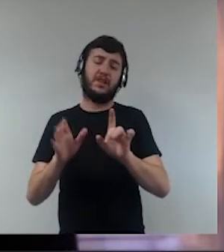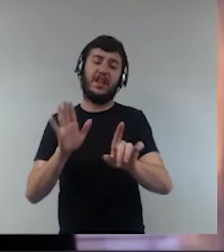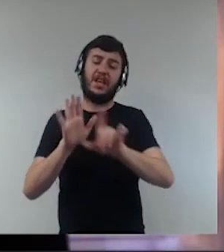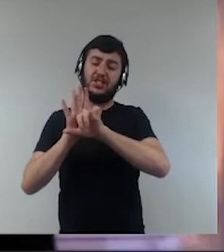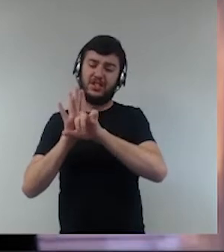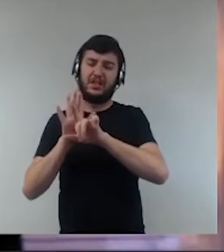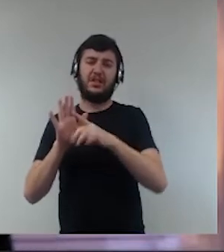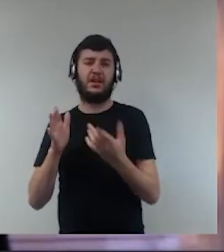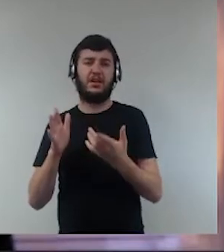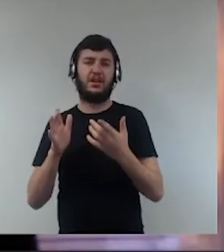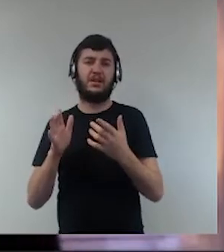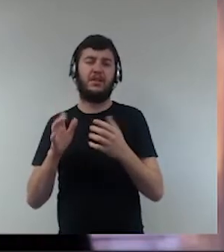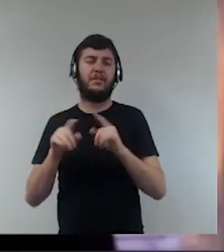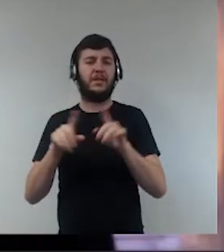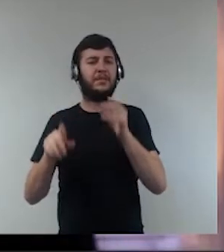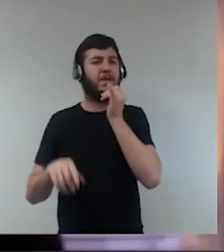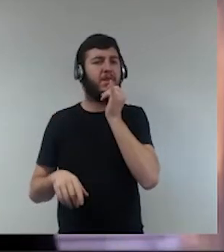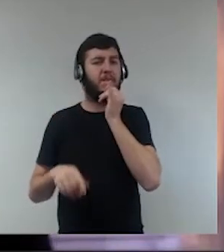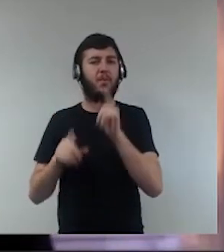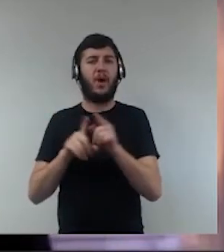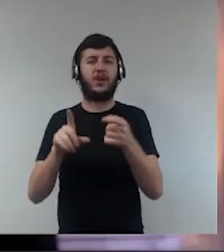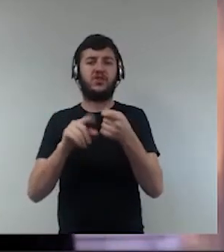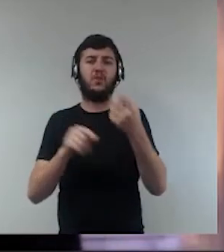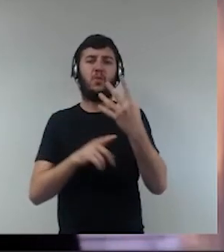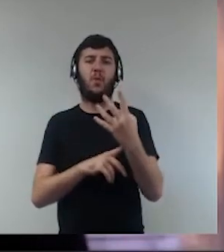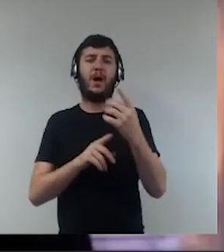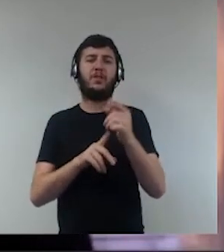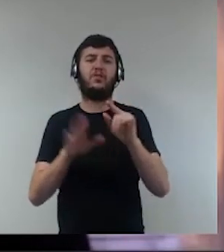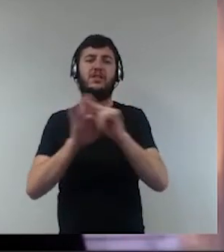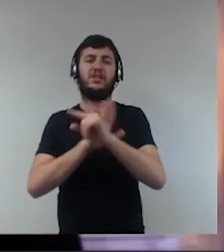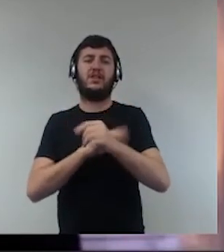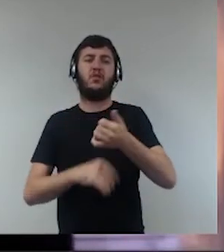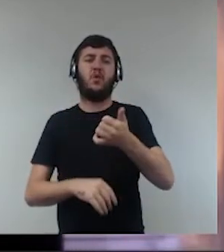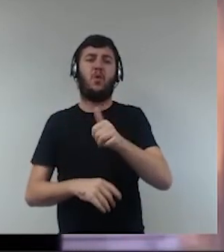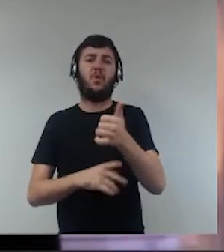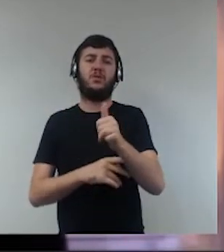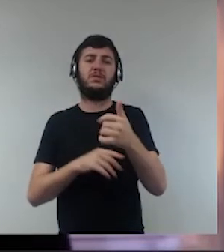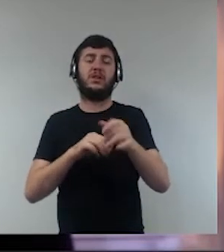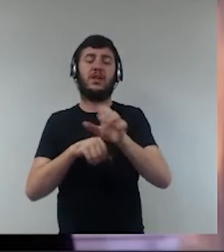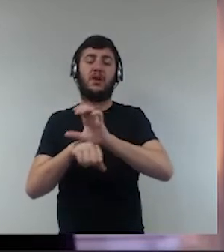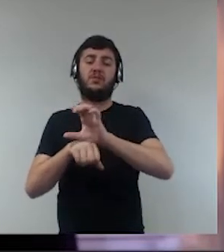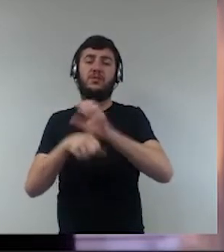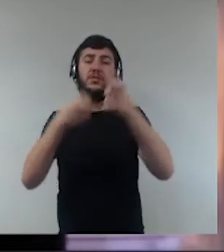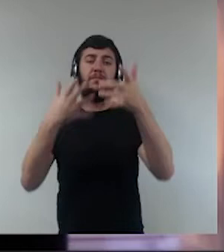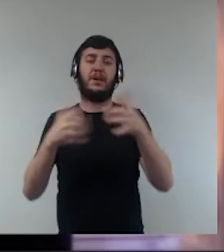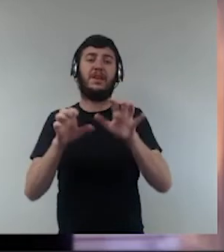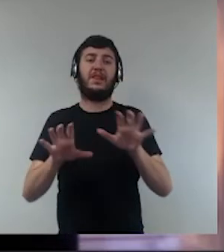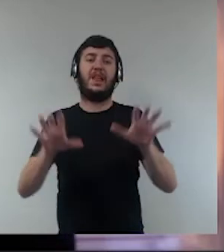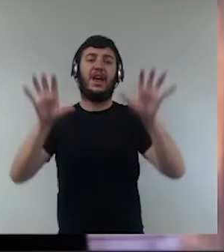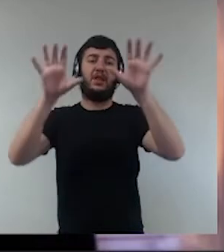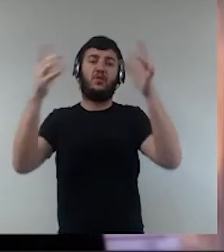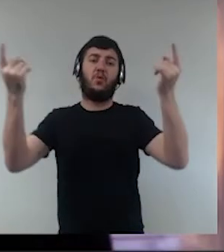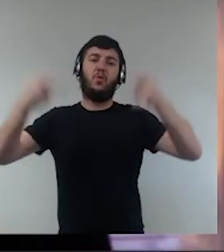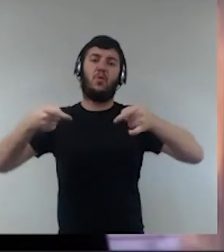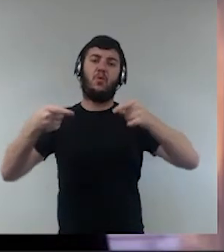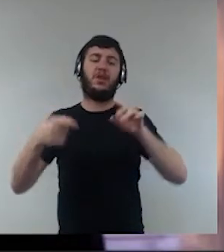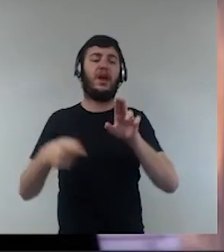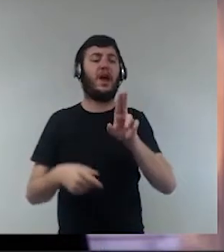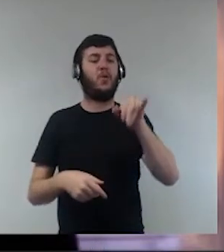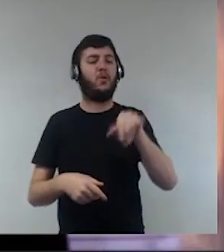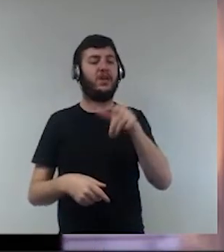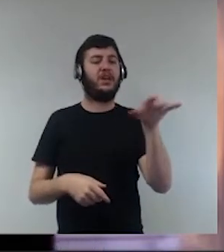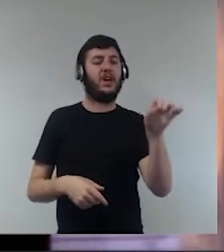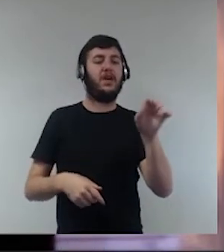artigo 24, inciso 11 da Constituição, autoriza que os estados, de forma concorrente à União, legislem